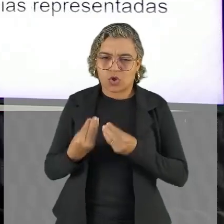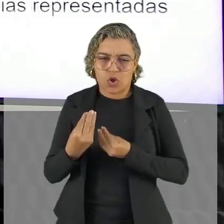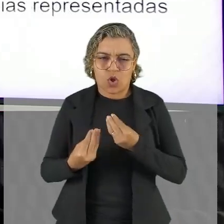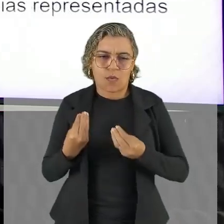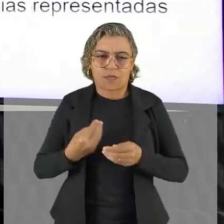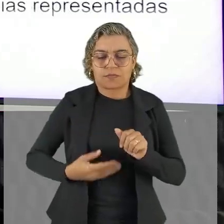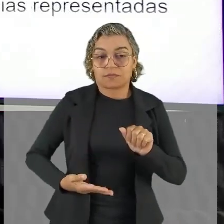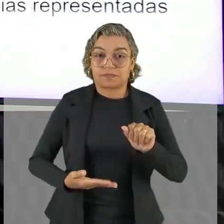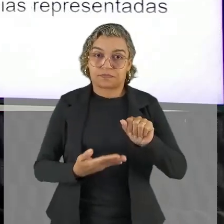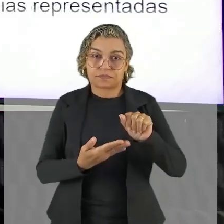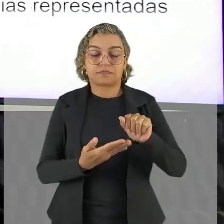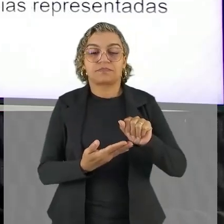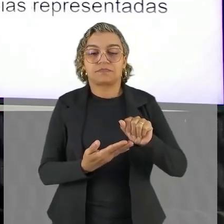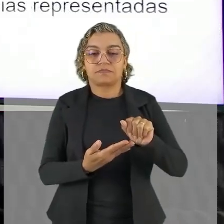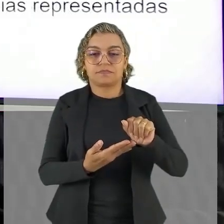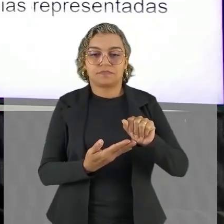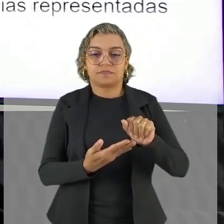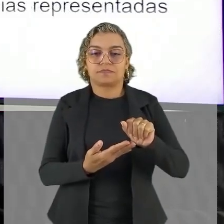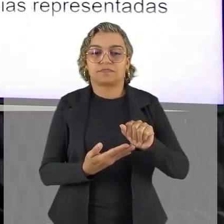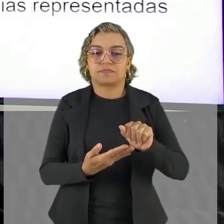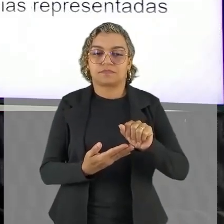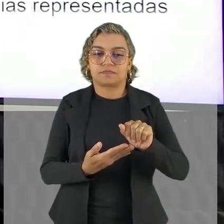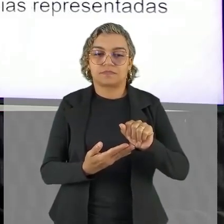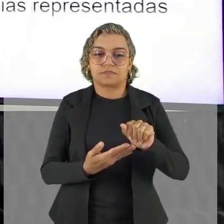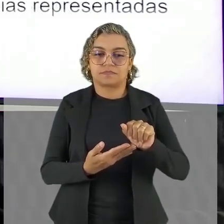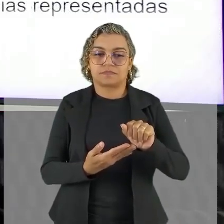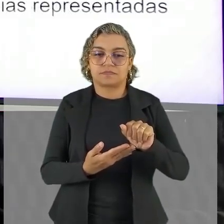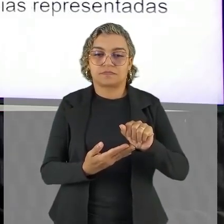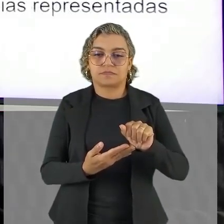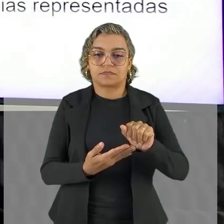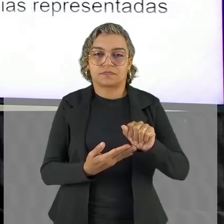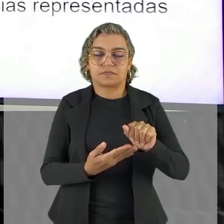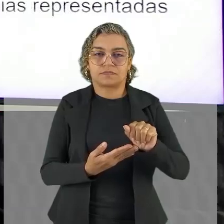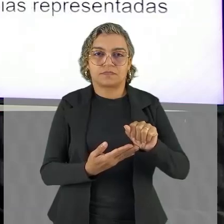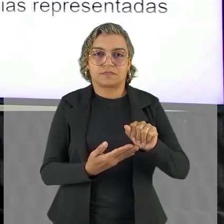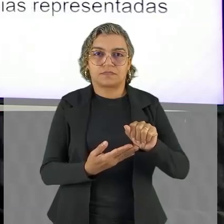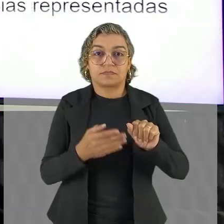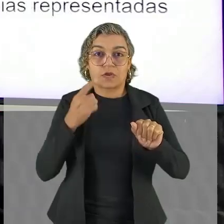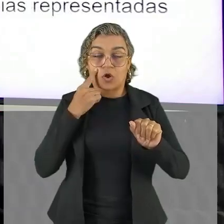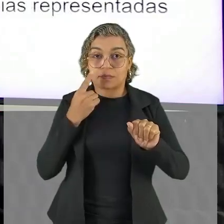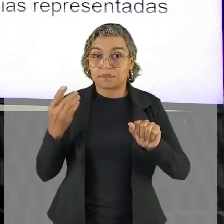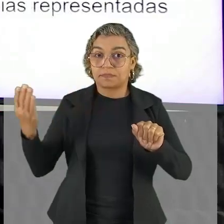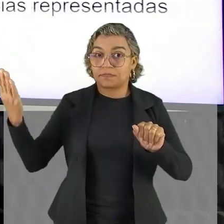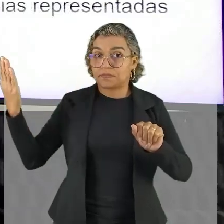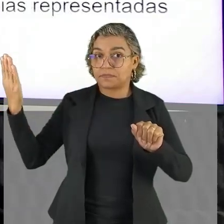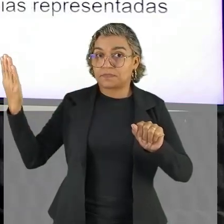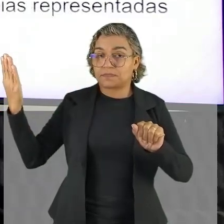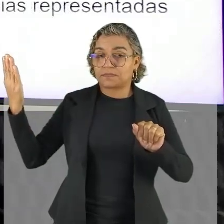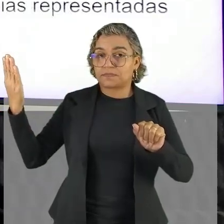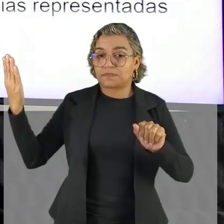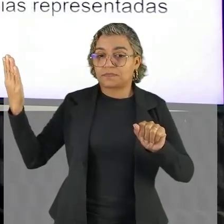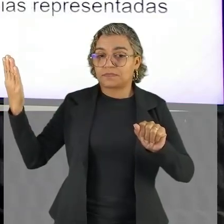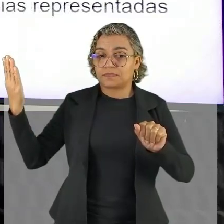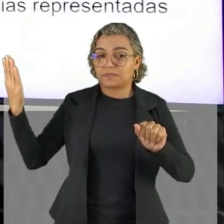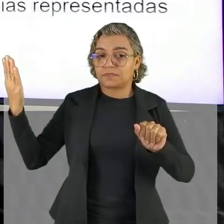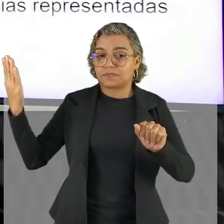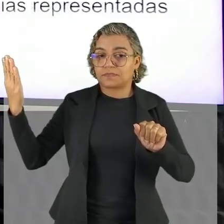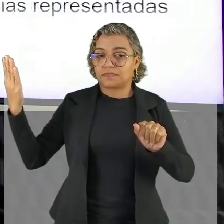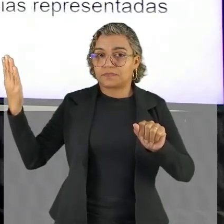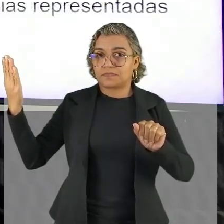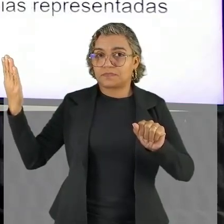de contiguidade de ideias representadas pelo todo e pela parte. Todo e